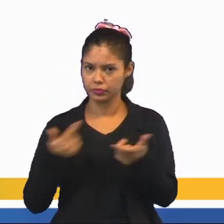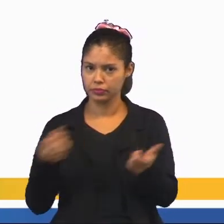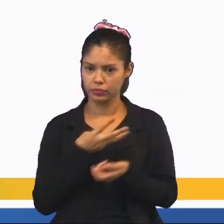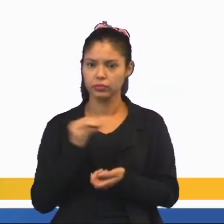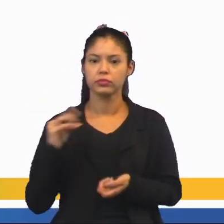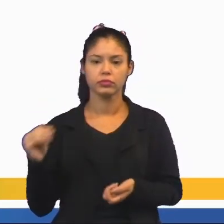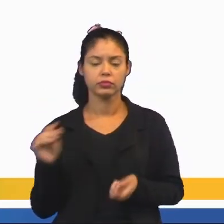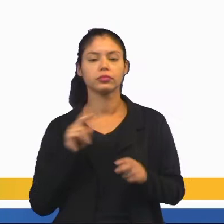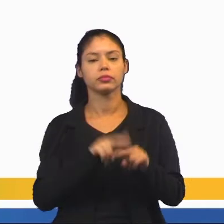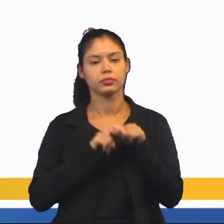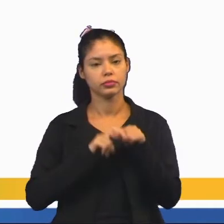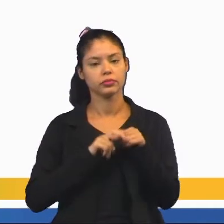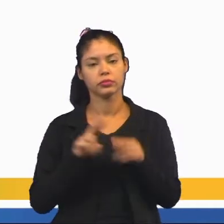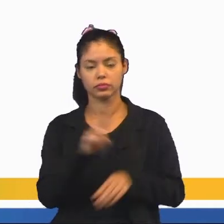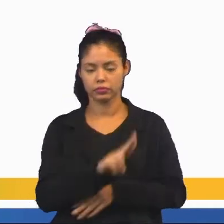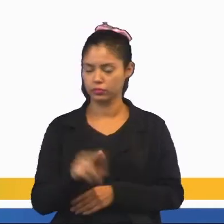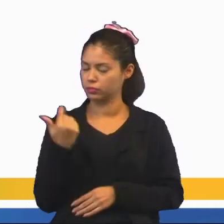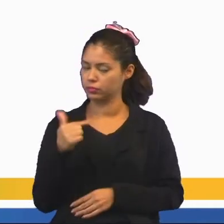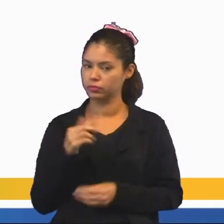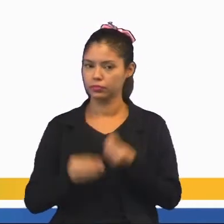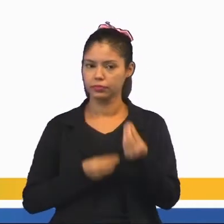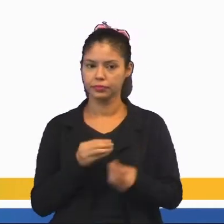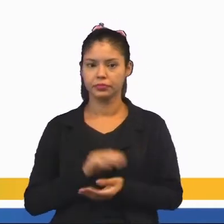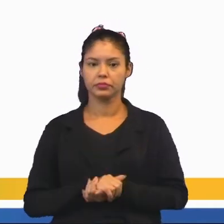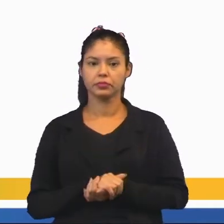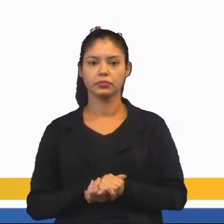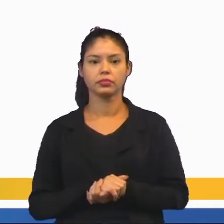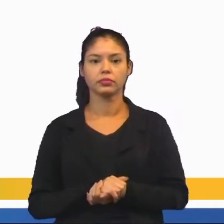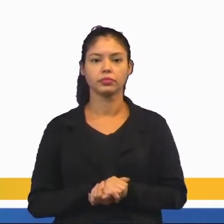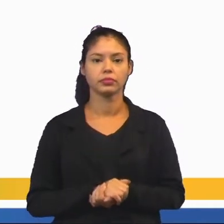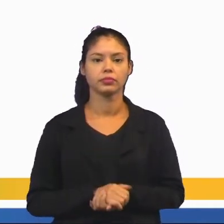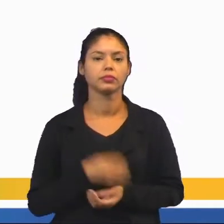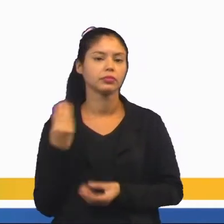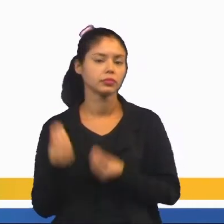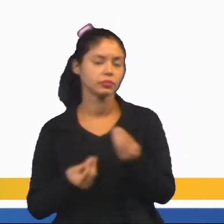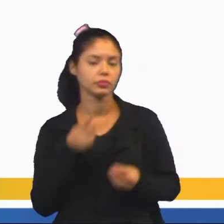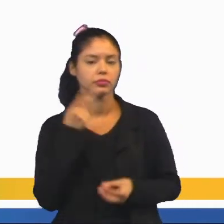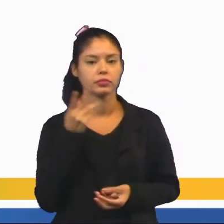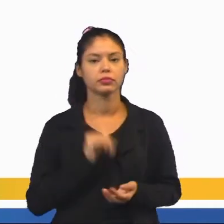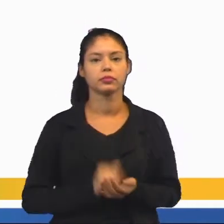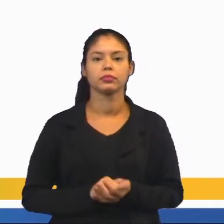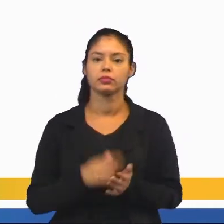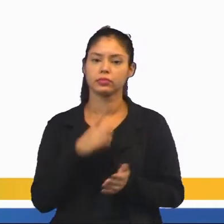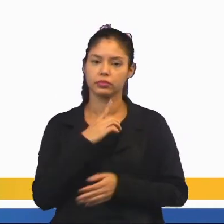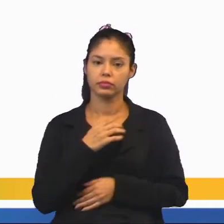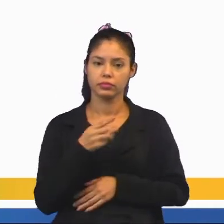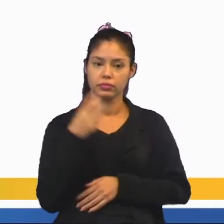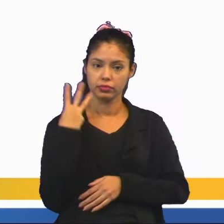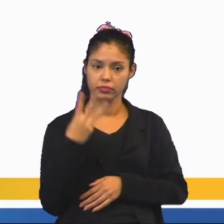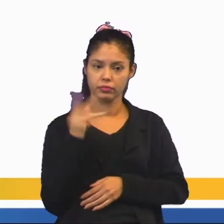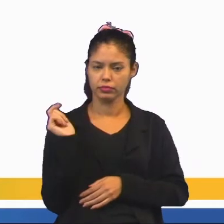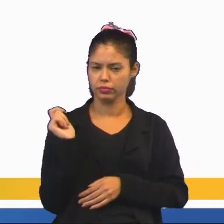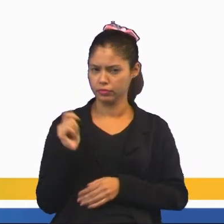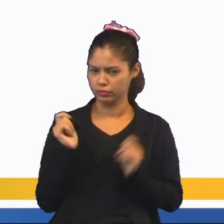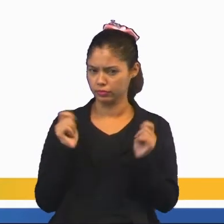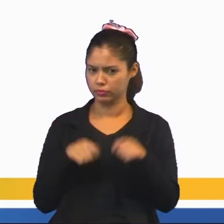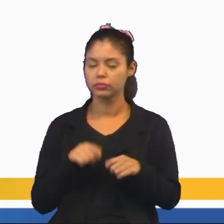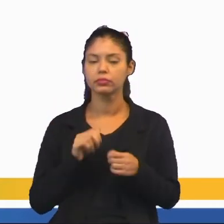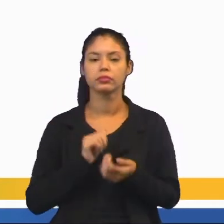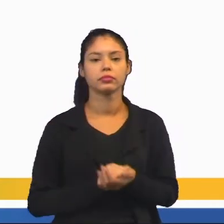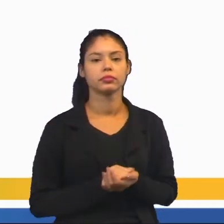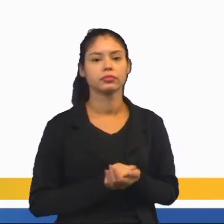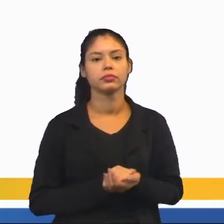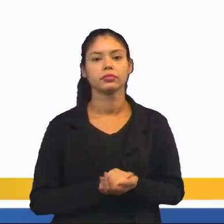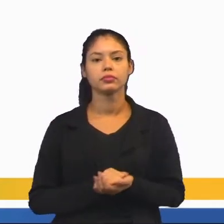que 300, por isso que não se usou nem o 1 e nem o 2, como eu falei. Então, aqui nós temos 3 possibilidades,